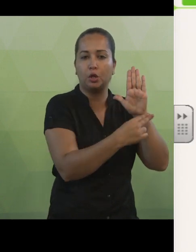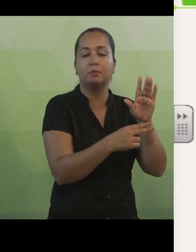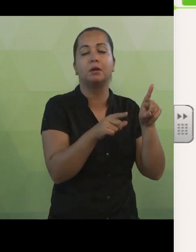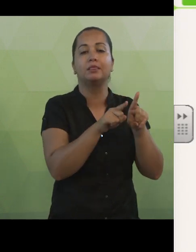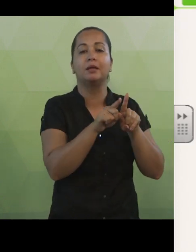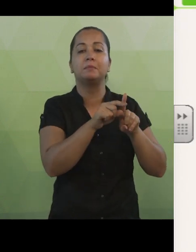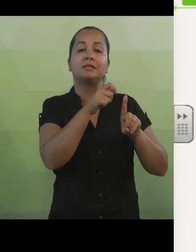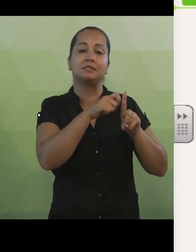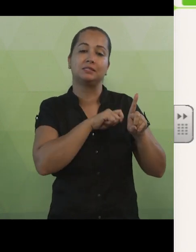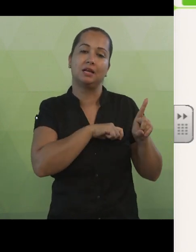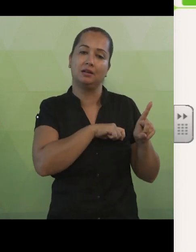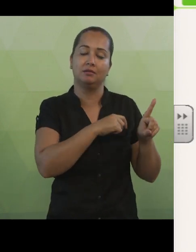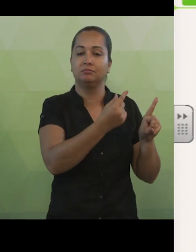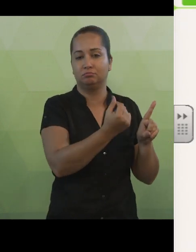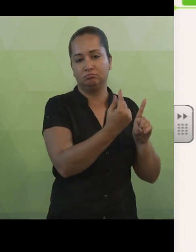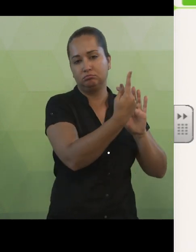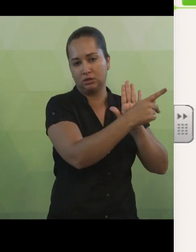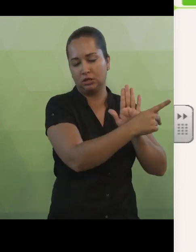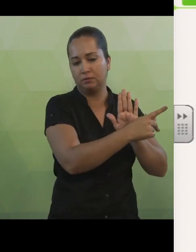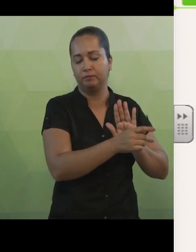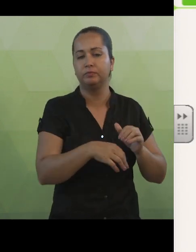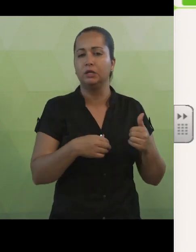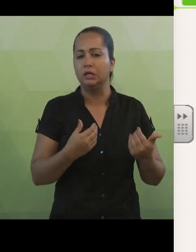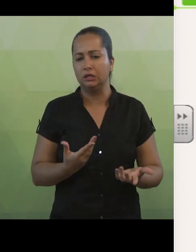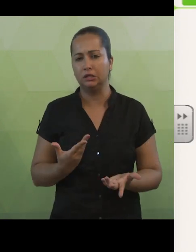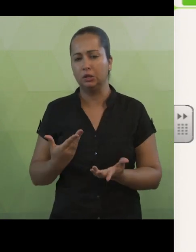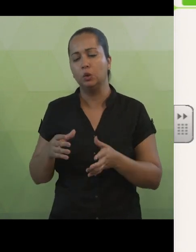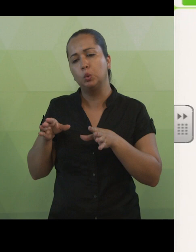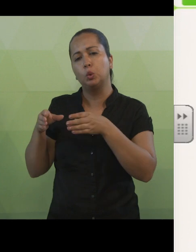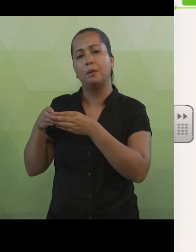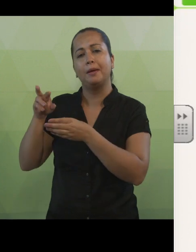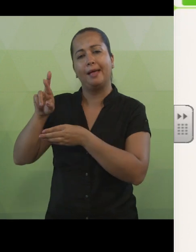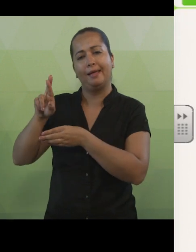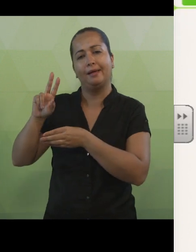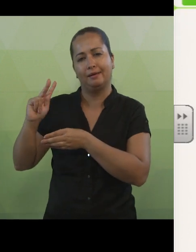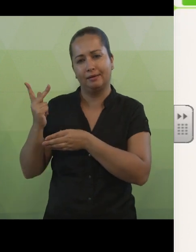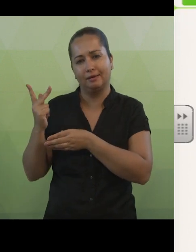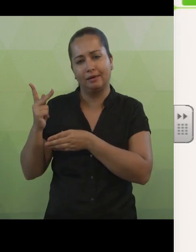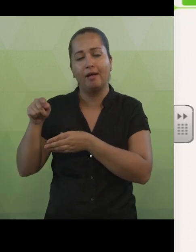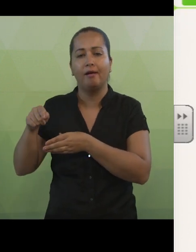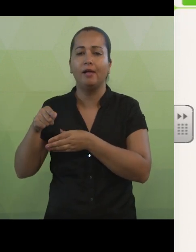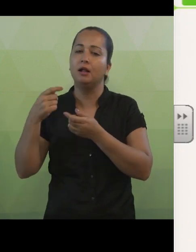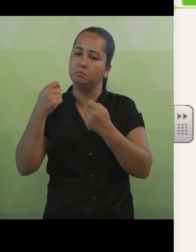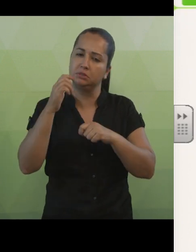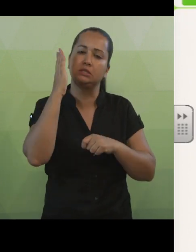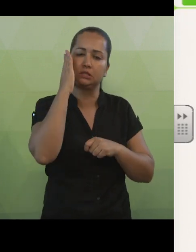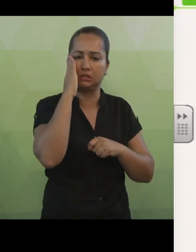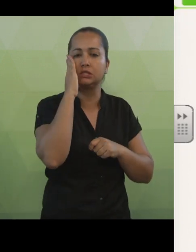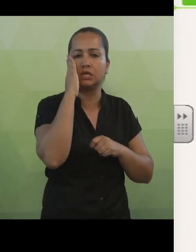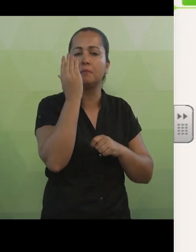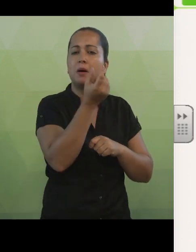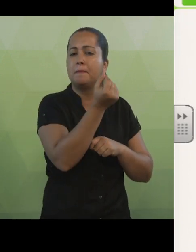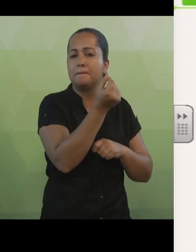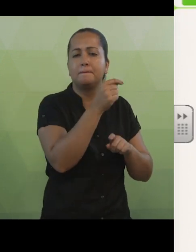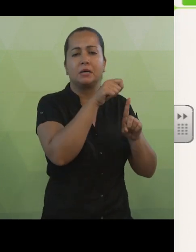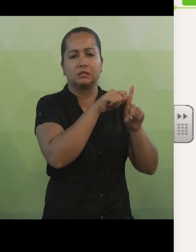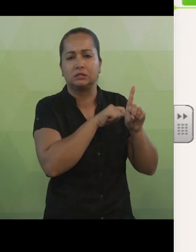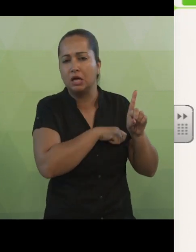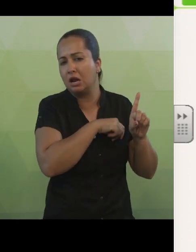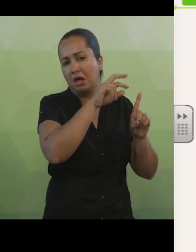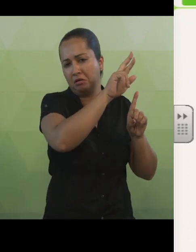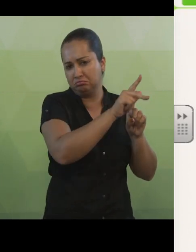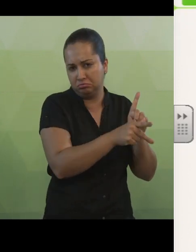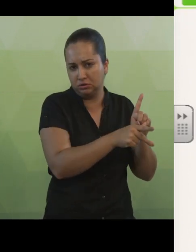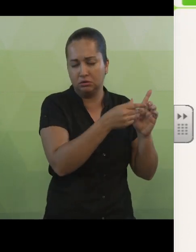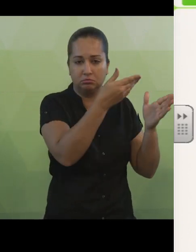da área do pessoal de RH, de pessoal. Entretanto, existem diversas informações do perfil dos funcionários que podem ser